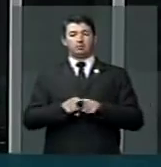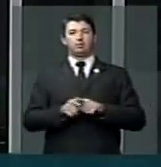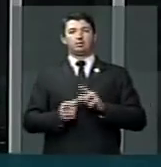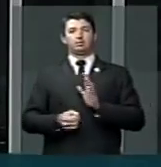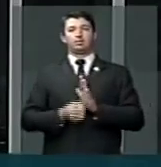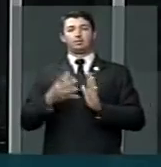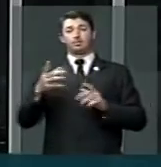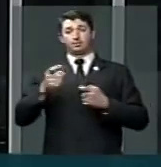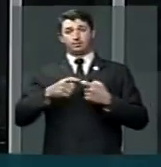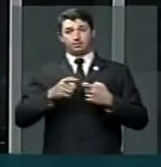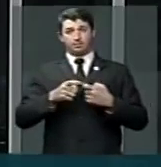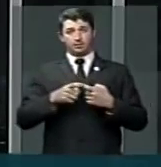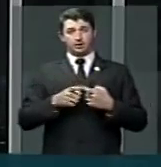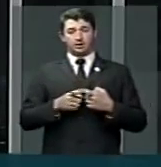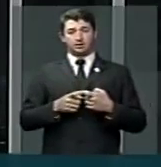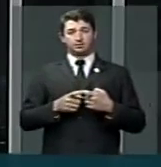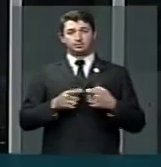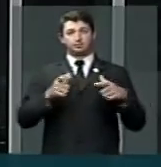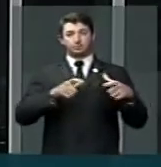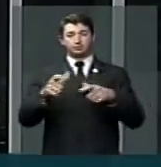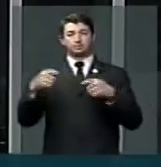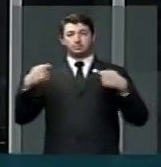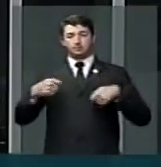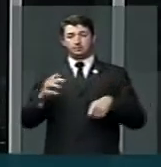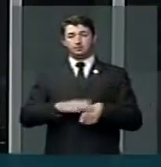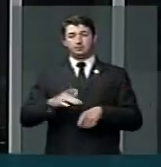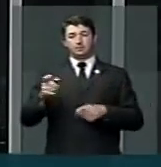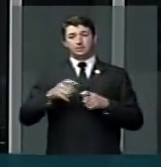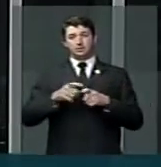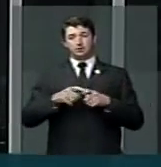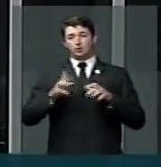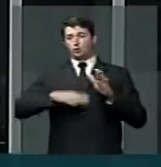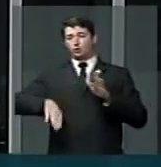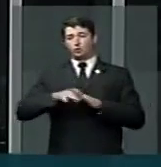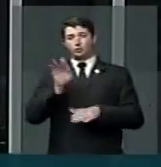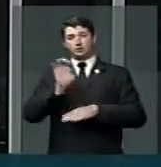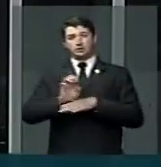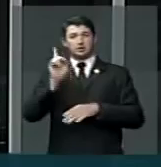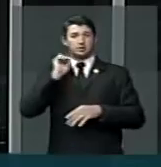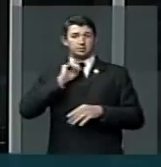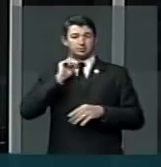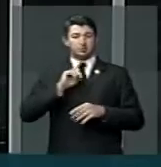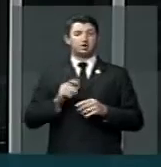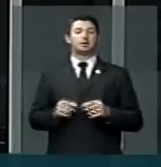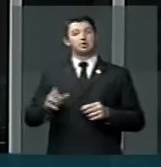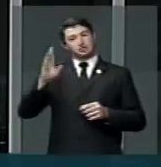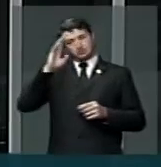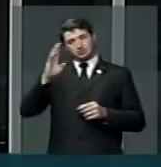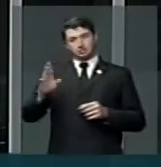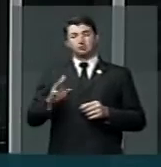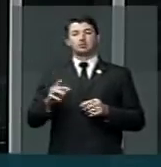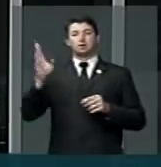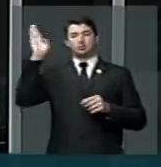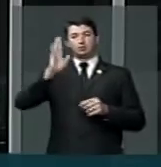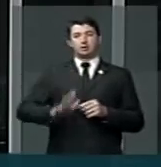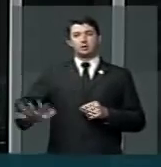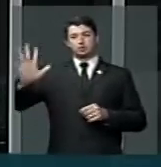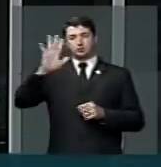número de médicos nas regiões carentes de todo o Estado de Minas Gerais e, sobretudo, no